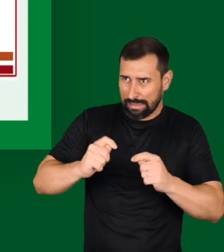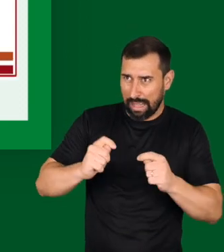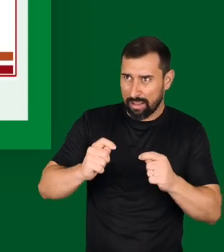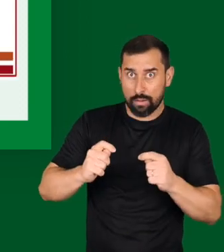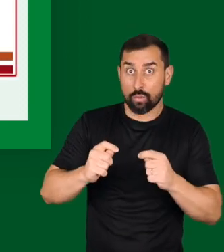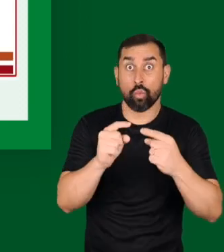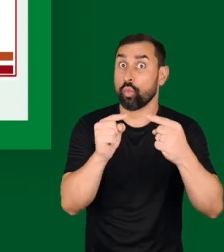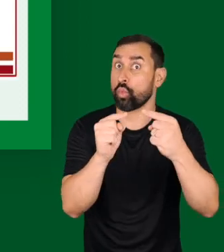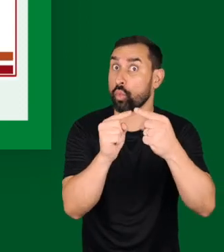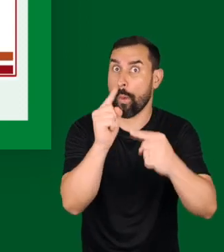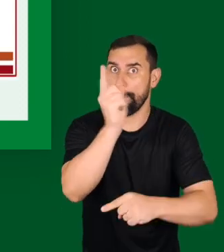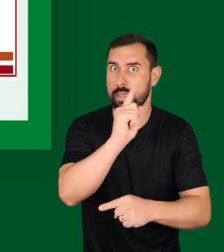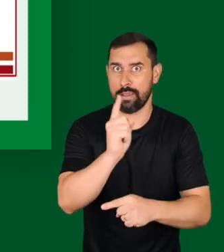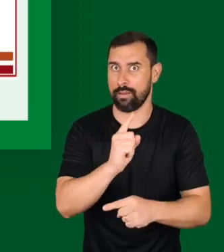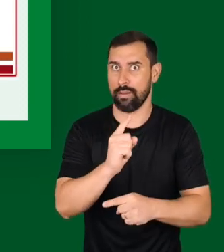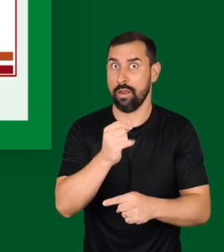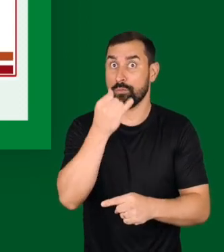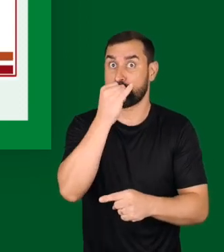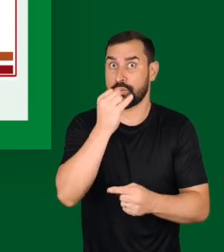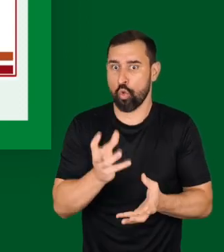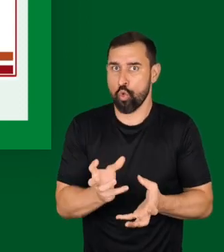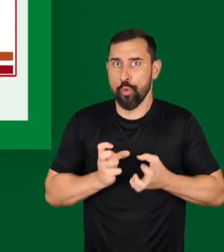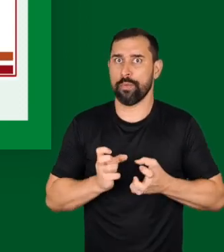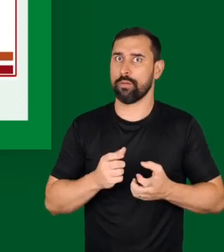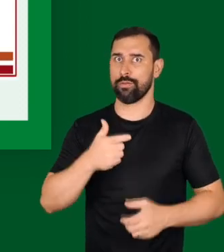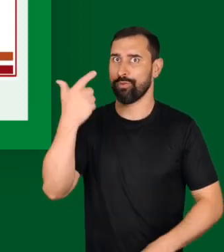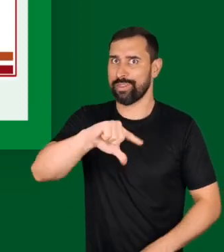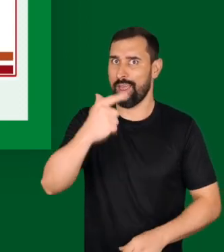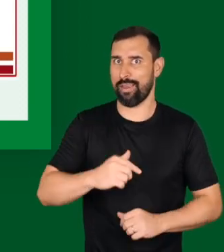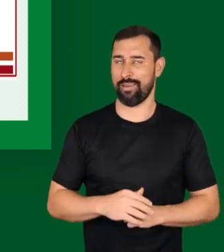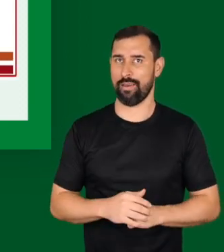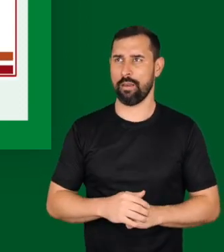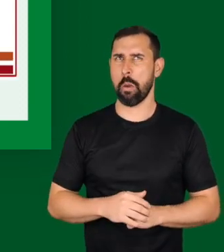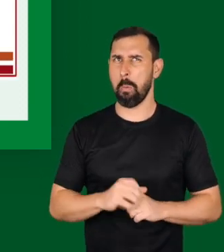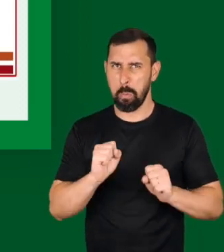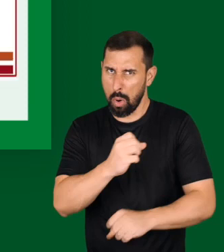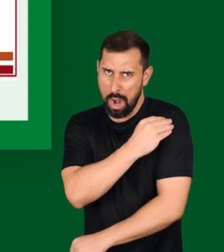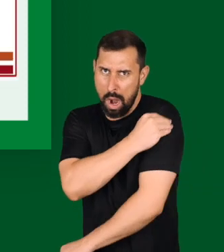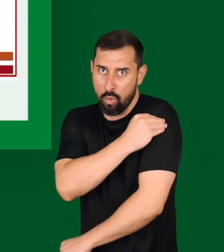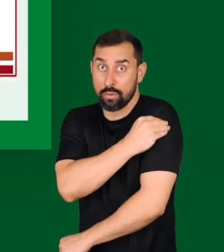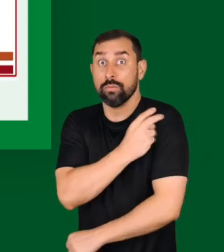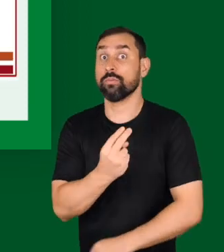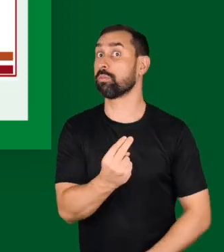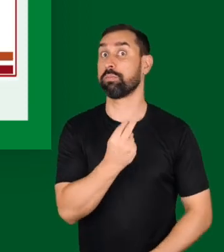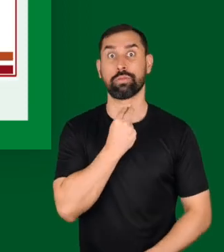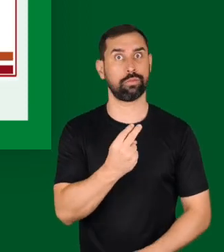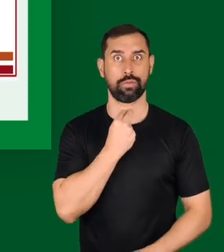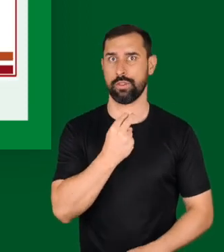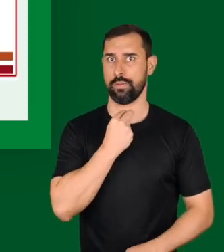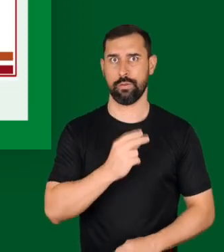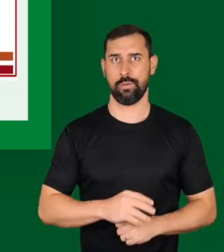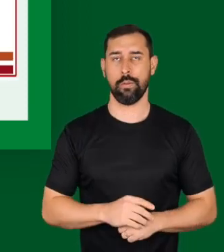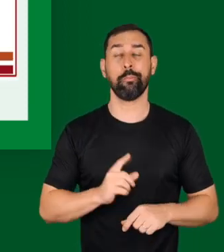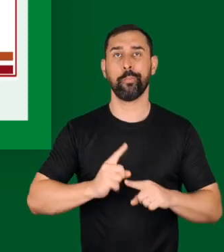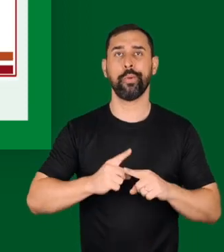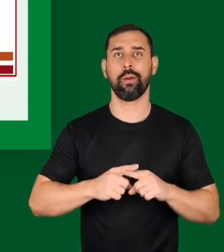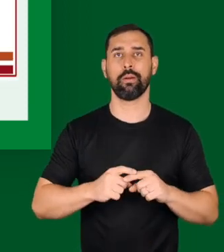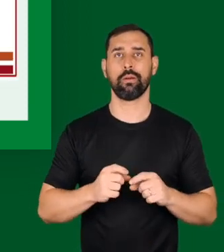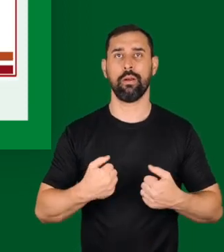de ultrassom ele não tem cátio, ele não tem ânion, ele não conduz. Então não é para usar o gel de ultrassom. Eu posso usar o álcool? Não pode usar